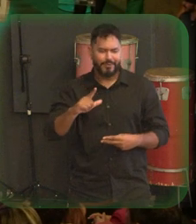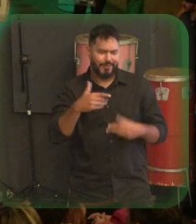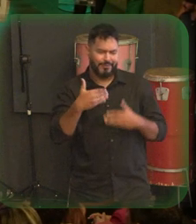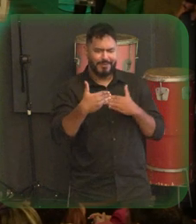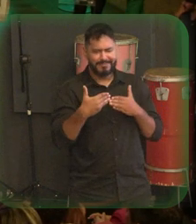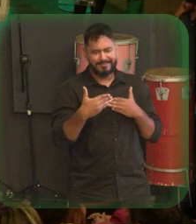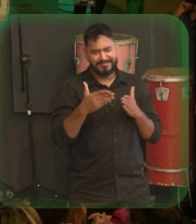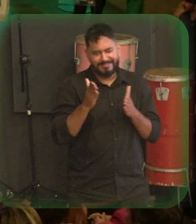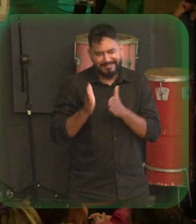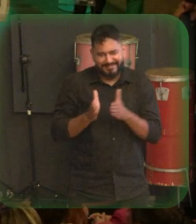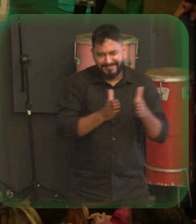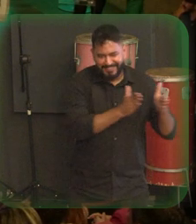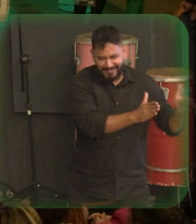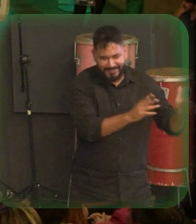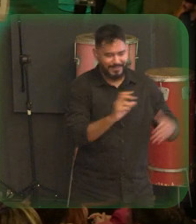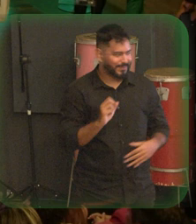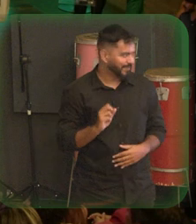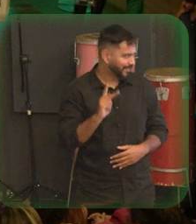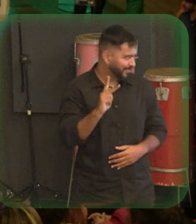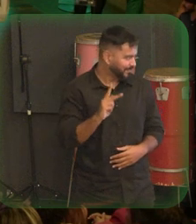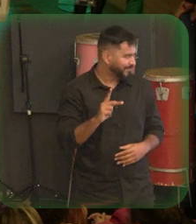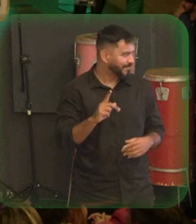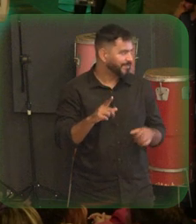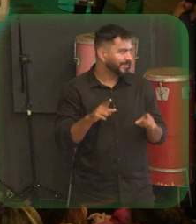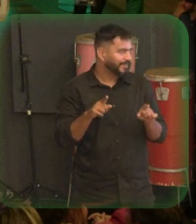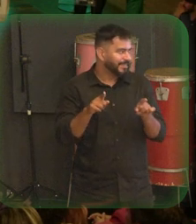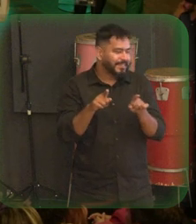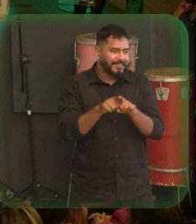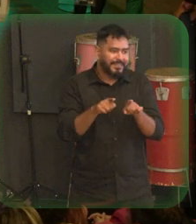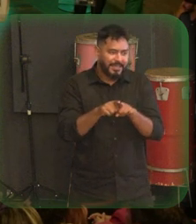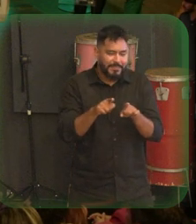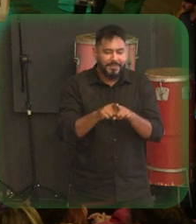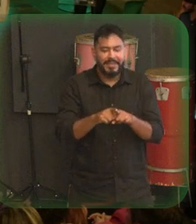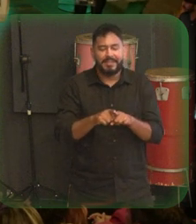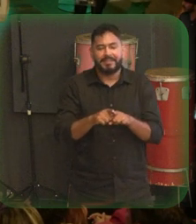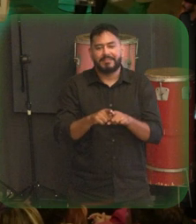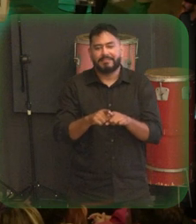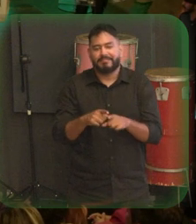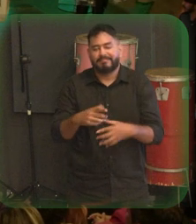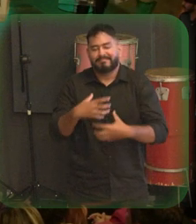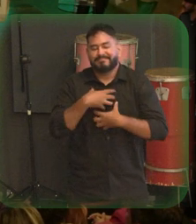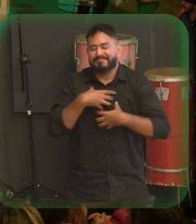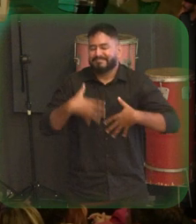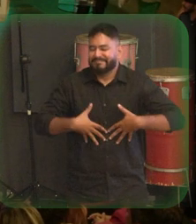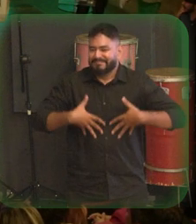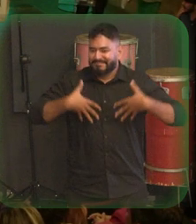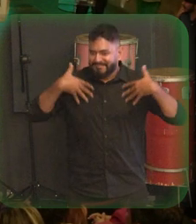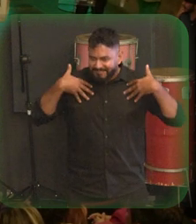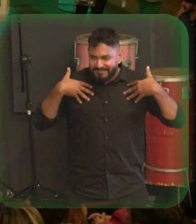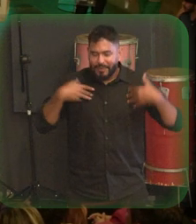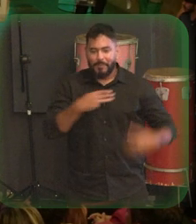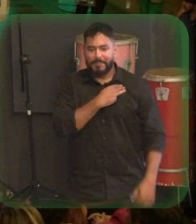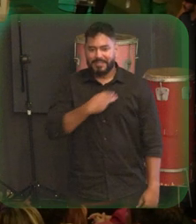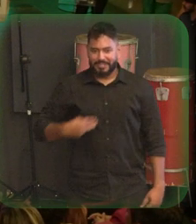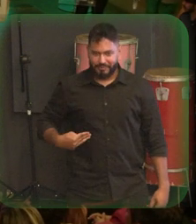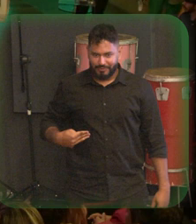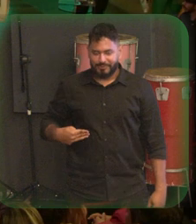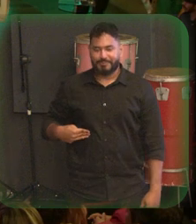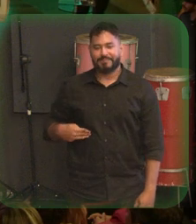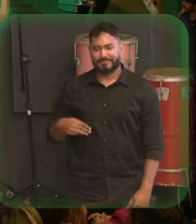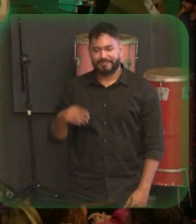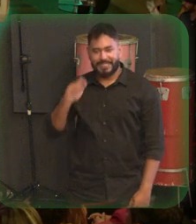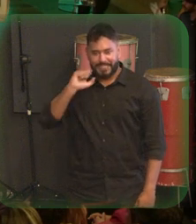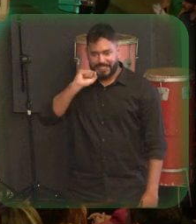quebrar o protocolo, tá bom? De forma muito honrosa, né, o ministro de Estado, Silvio Almeida, e não só o ministro,